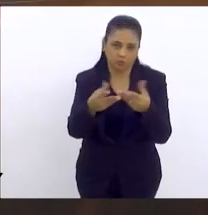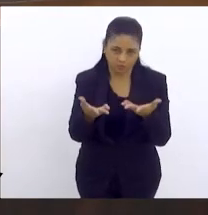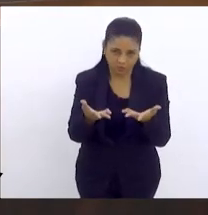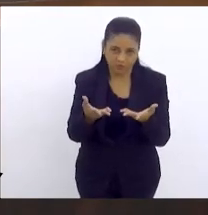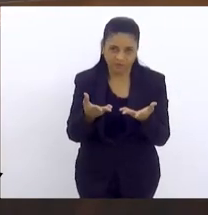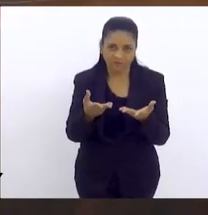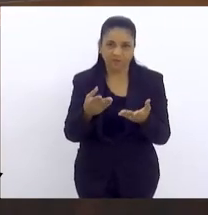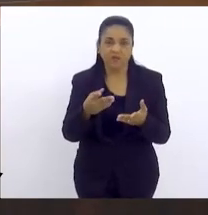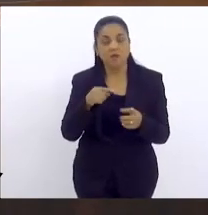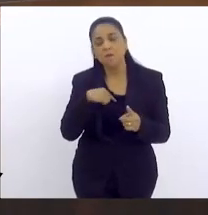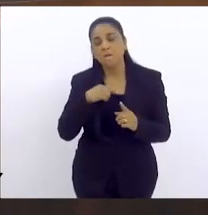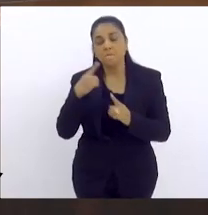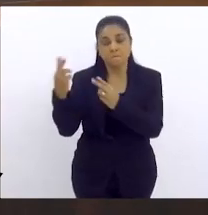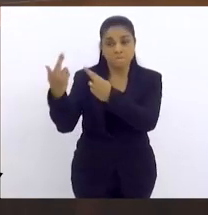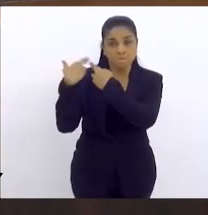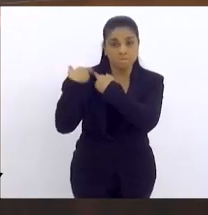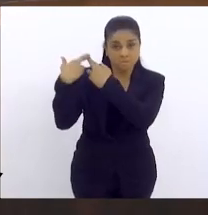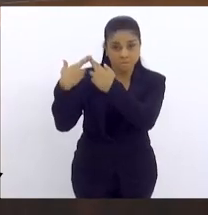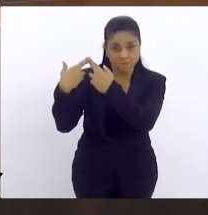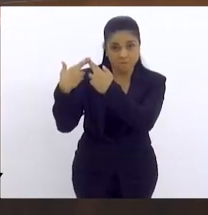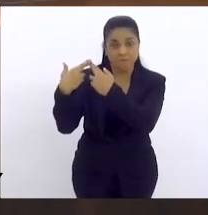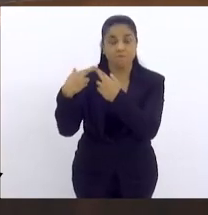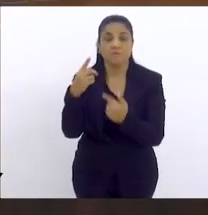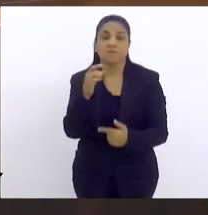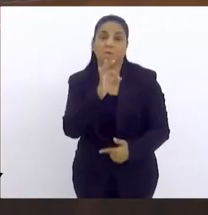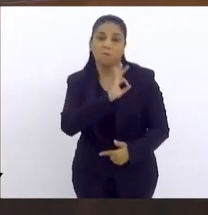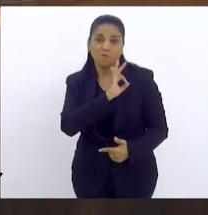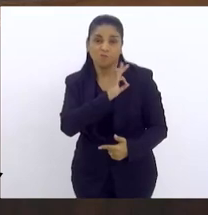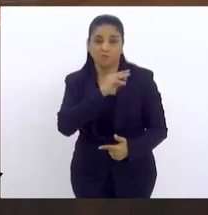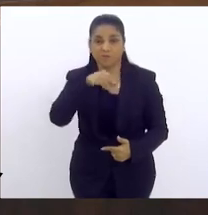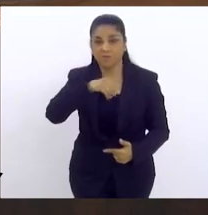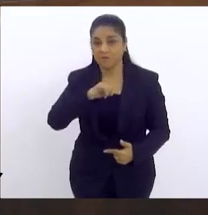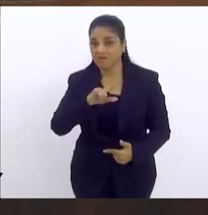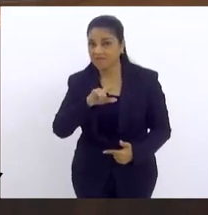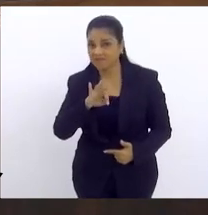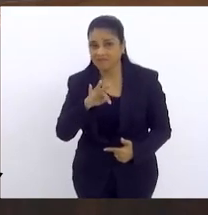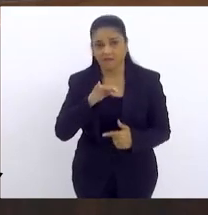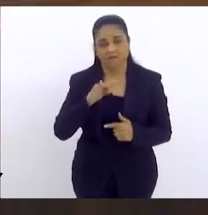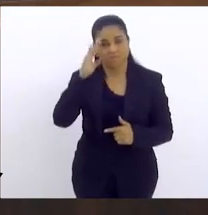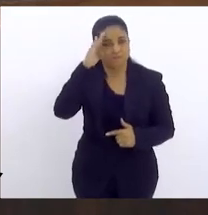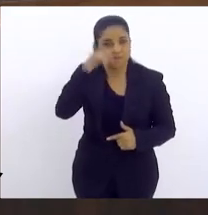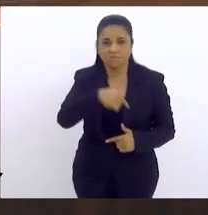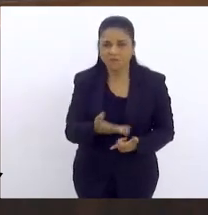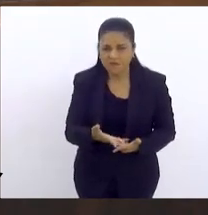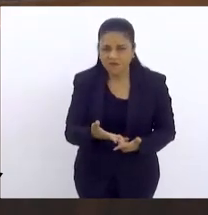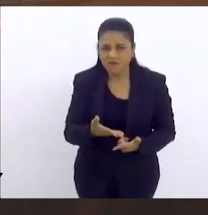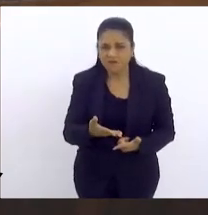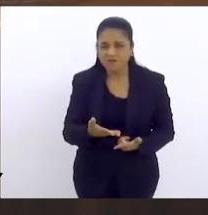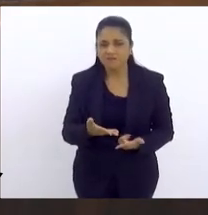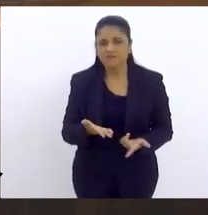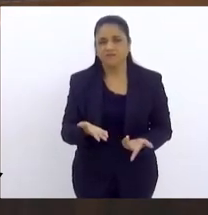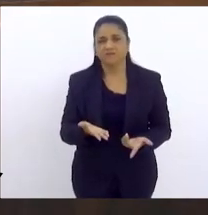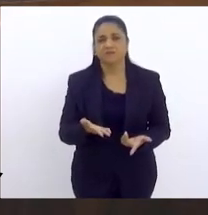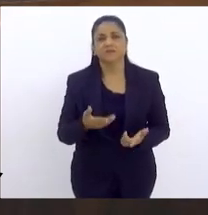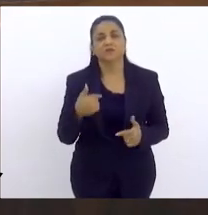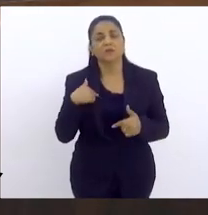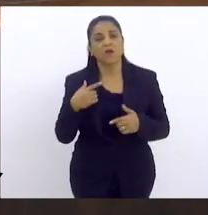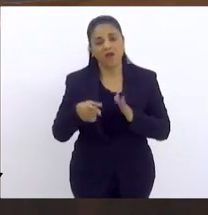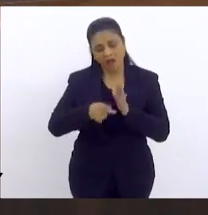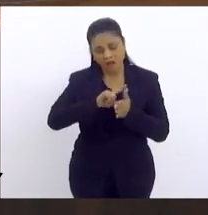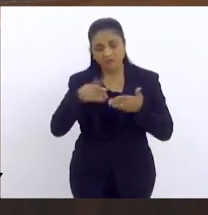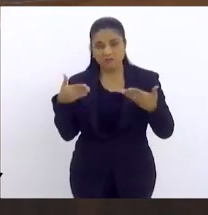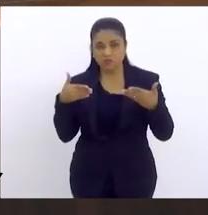ponta que a polícia militar a polícia civil que tá na rua o tempo inteiro fazendo trabalho então vim aqui antes de eu chegar